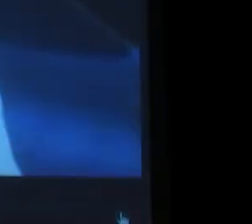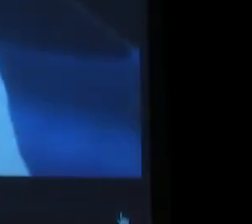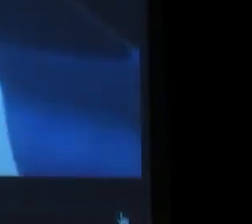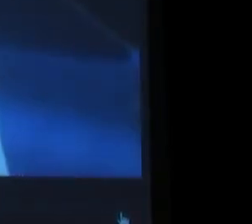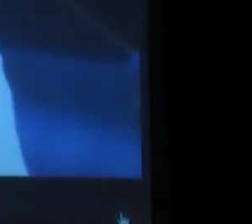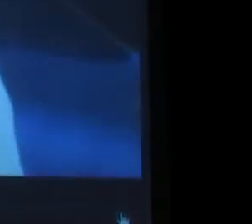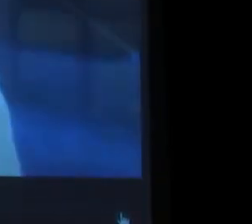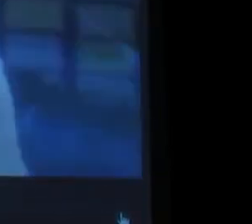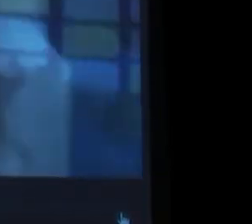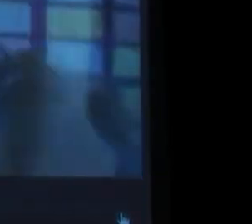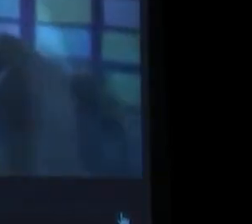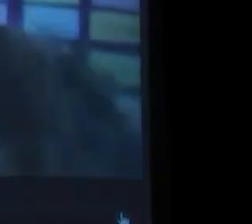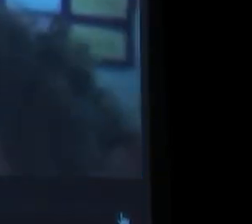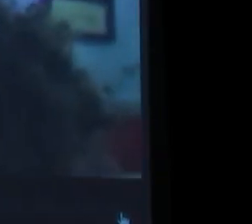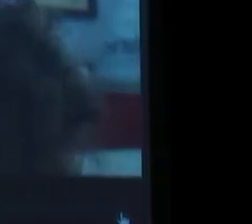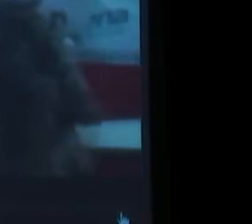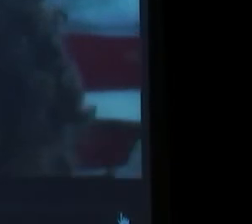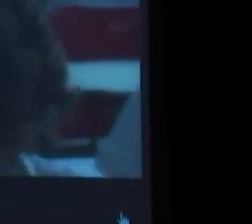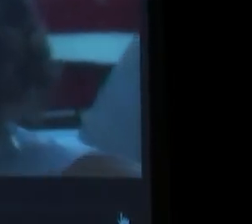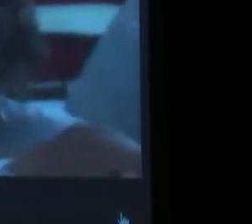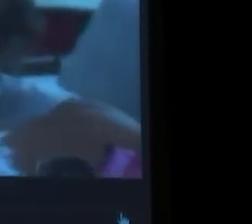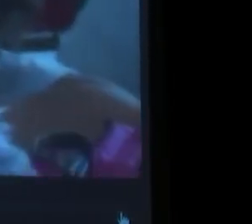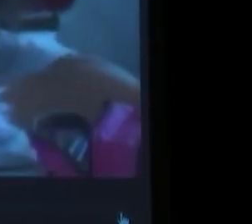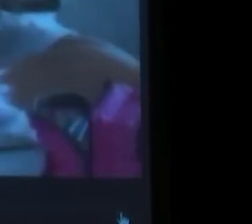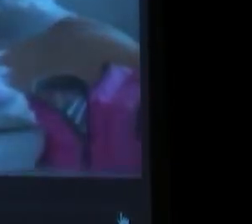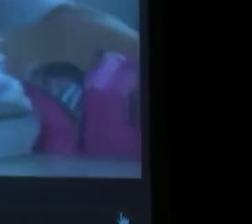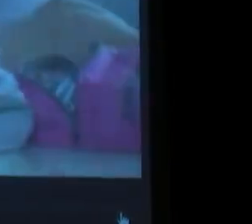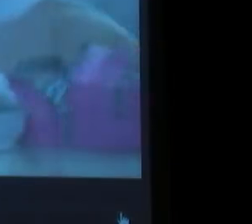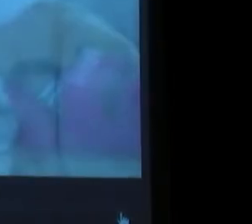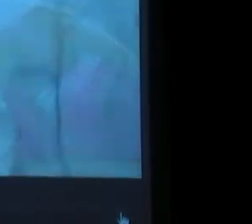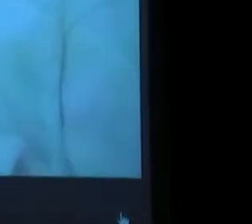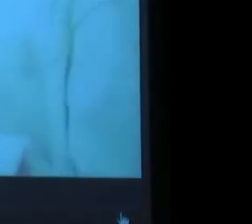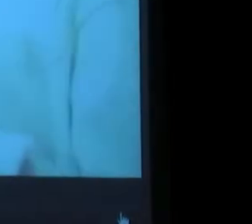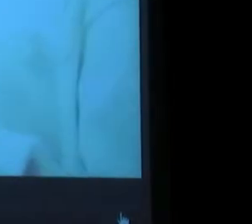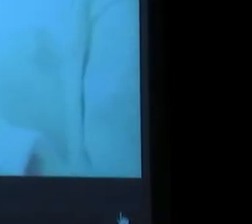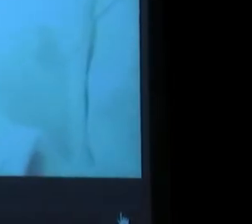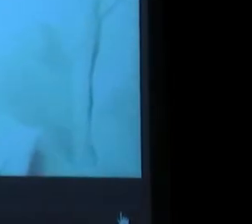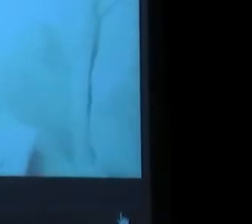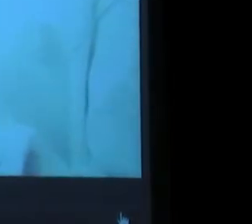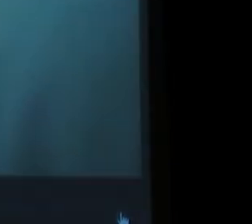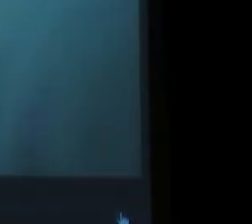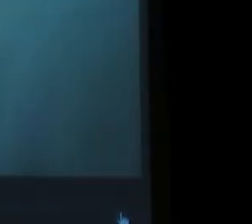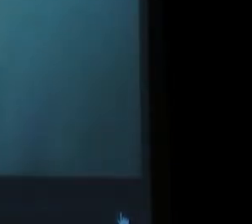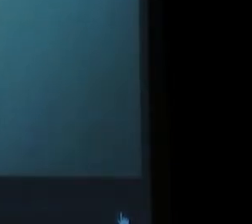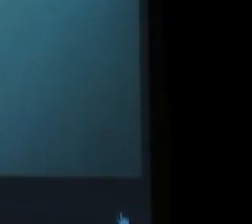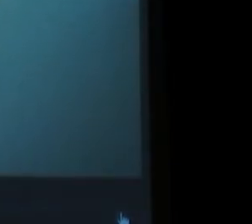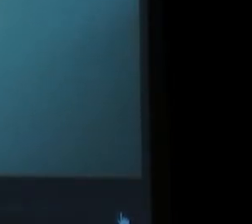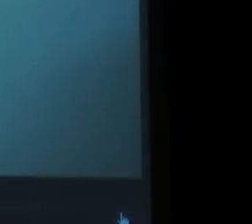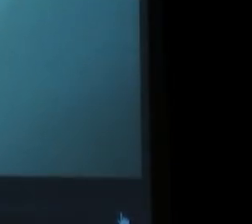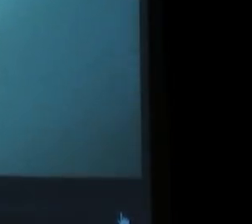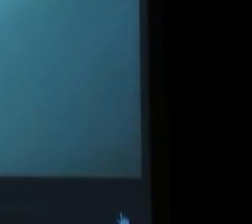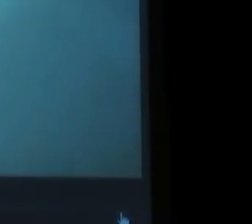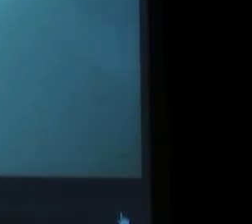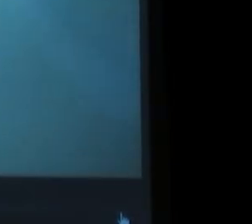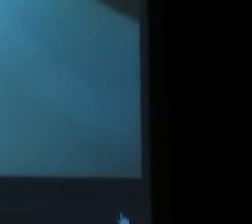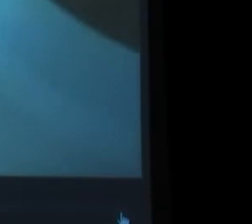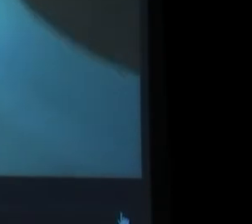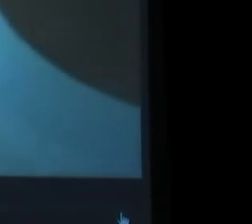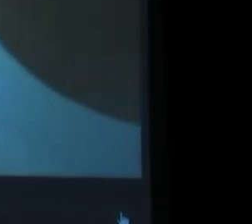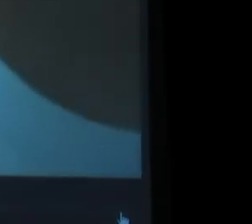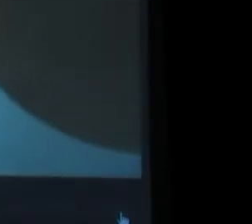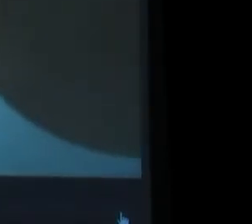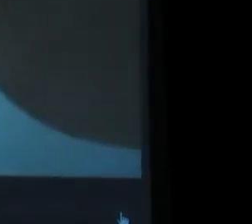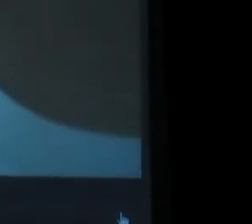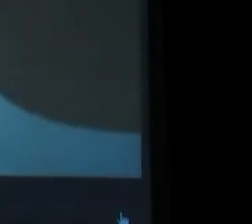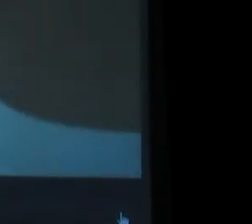da pré-escola, e o ensino fundamental, do 1º ao 5º ano. A educação infantil, primeira etapa da educação